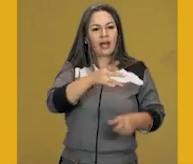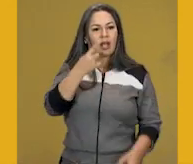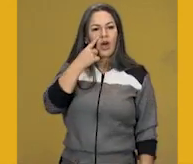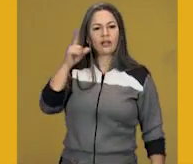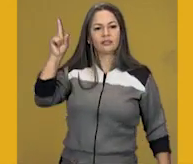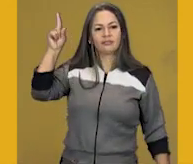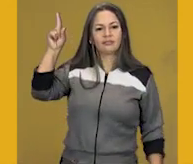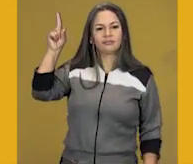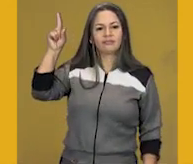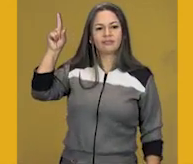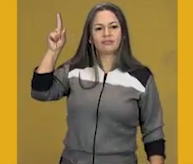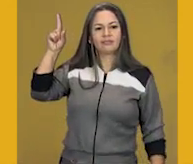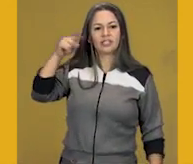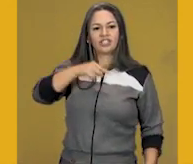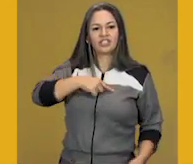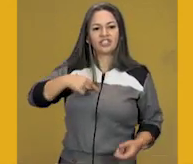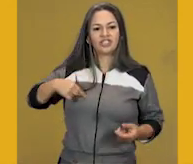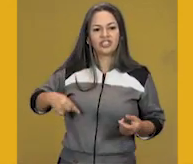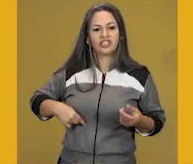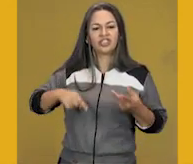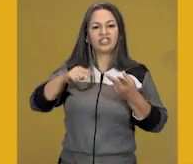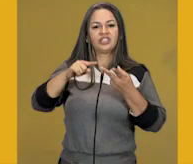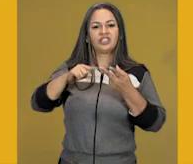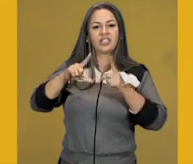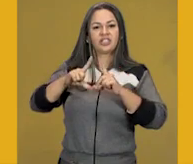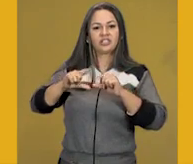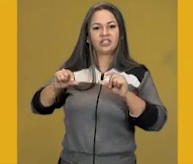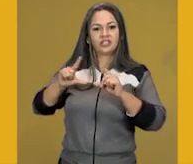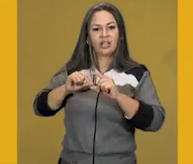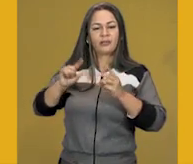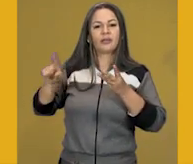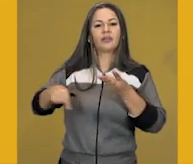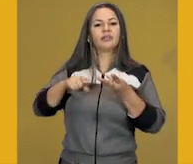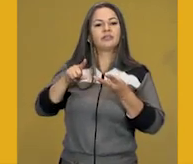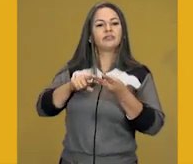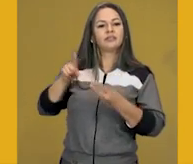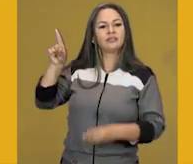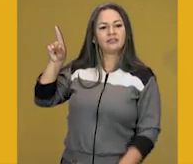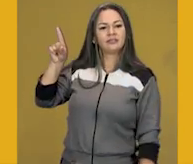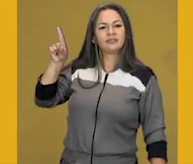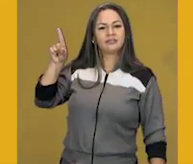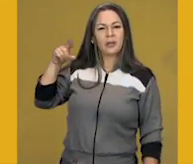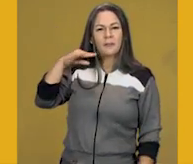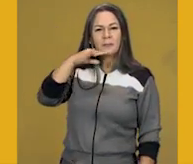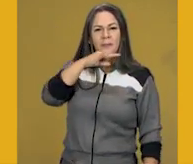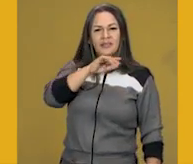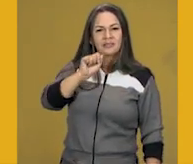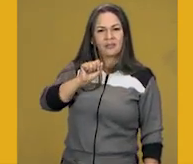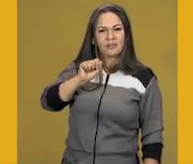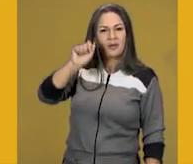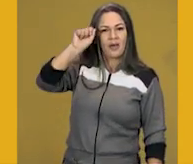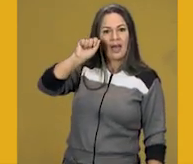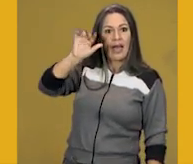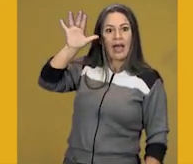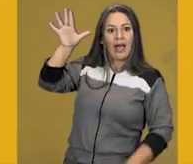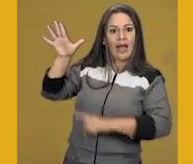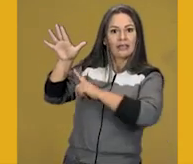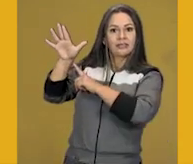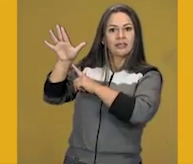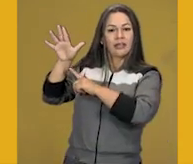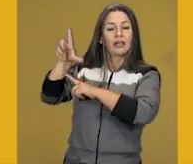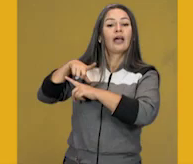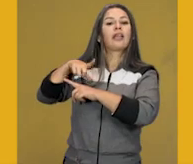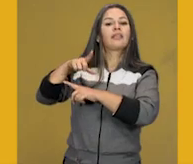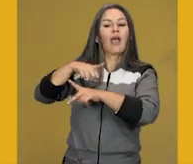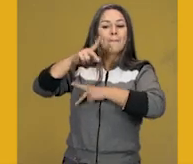a Indonésia está aqui. Percebam como a Ásia, de uma forma geral, ela tem uma densidade populacional muito maior do que